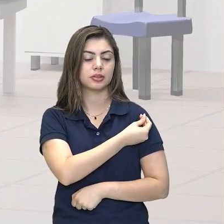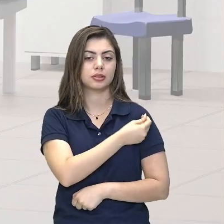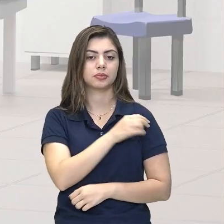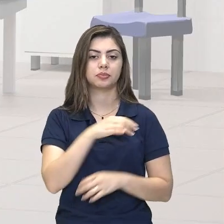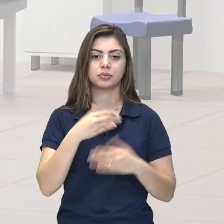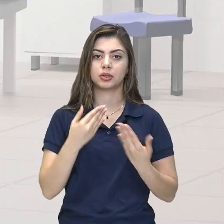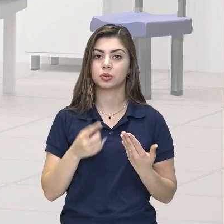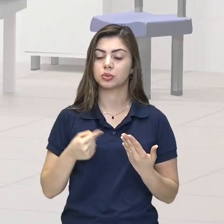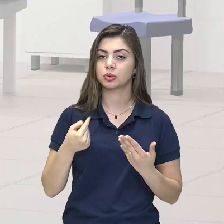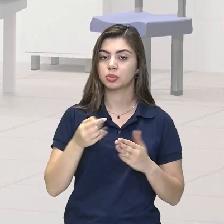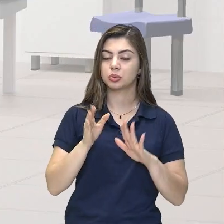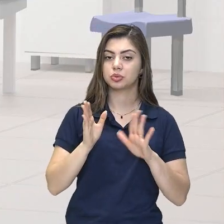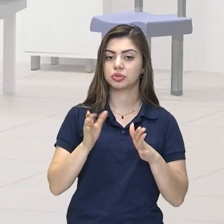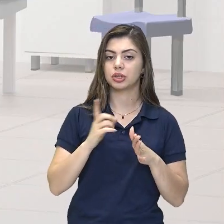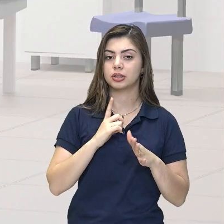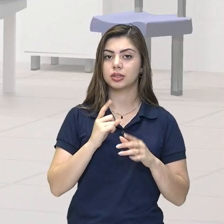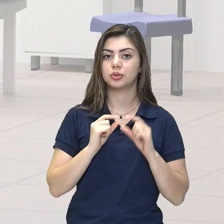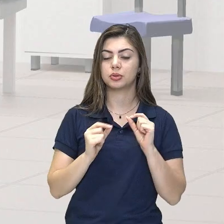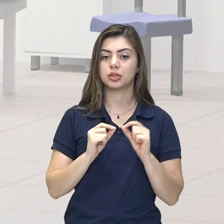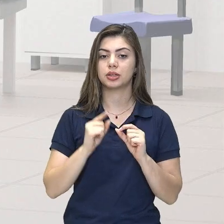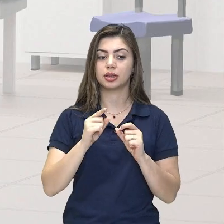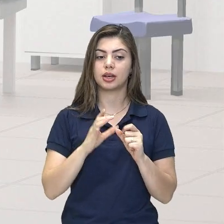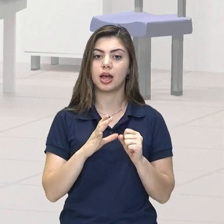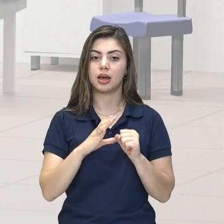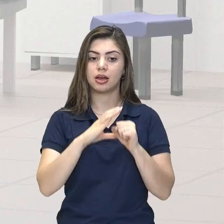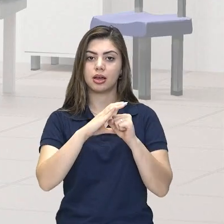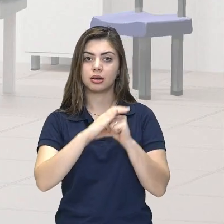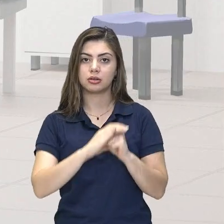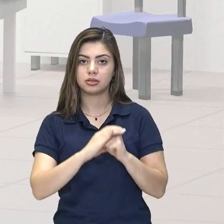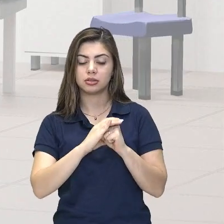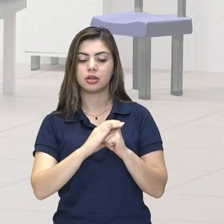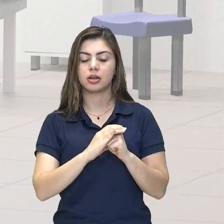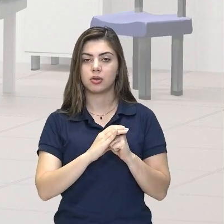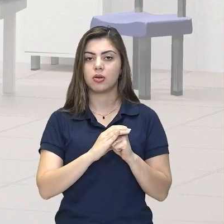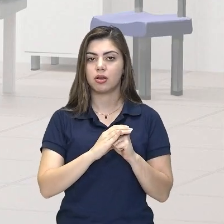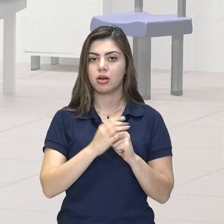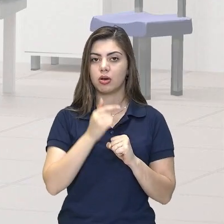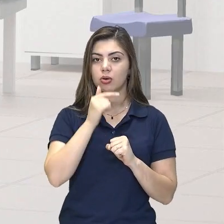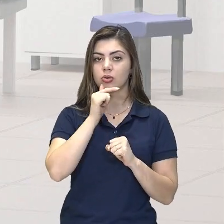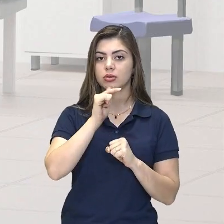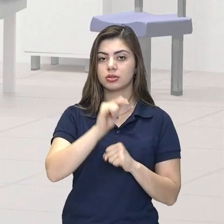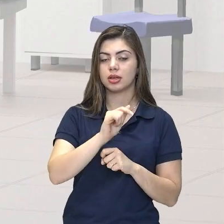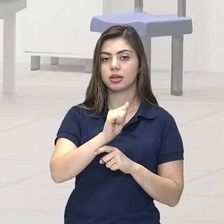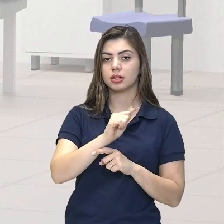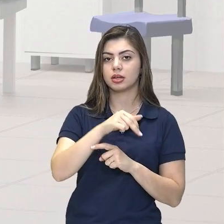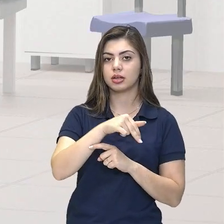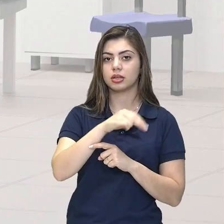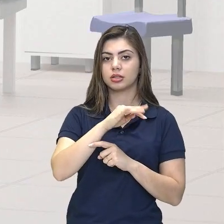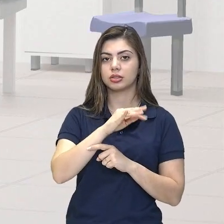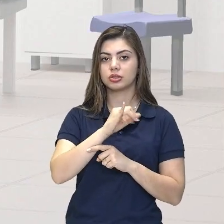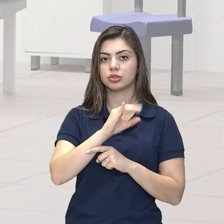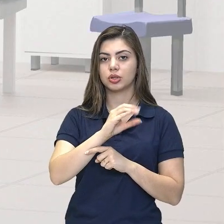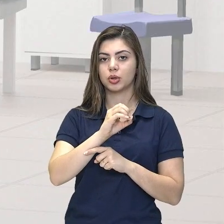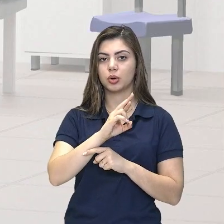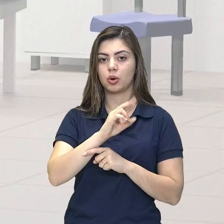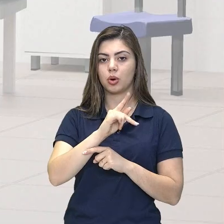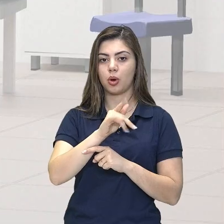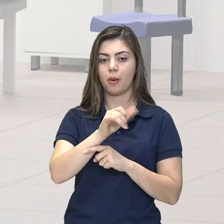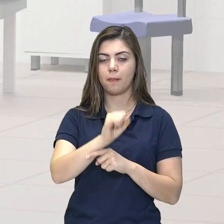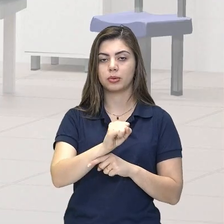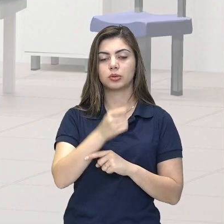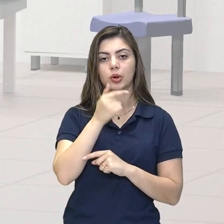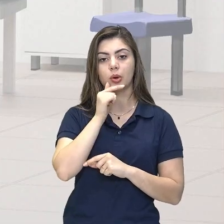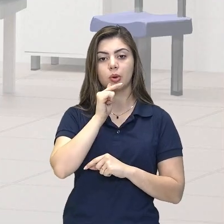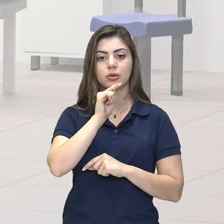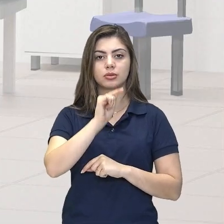estamos protegidos com os anticorpos, eles podem gerar o que nós chamamos de imunidade de rebanho. O que é a